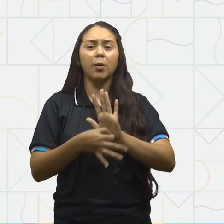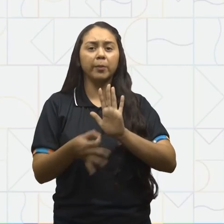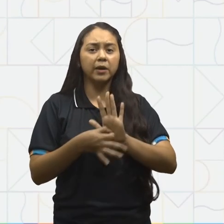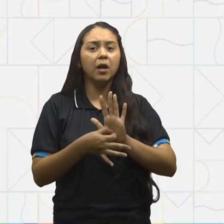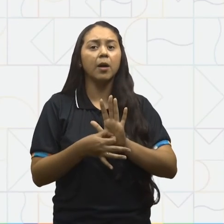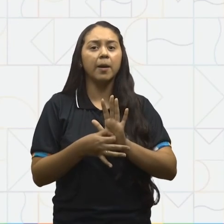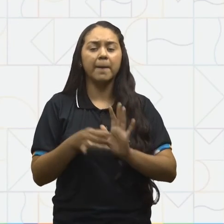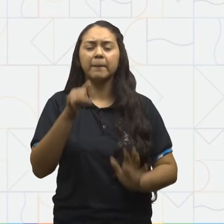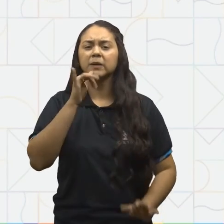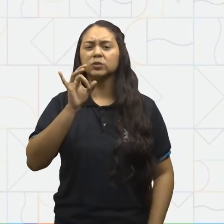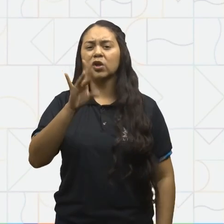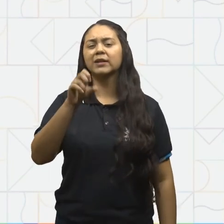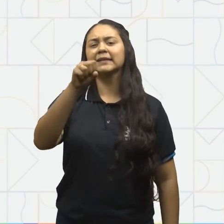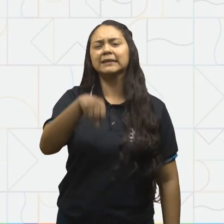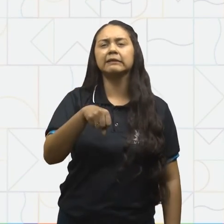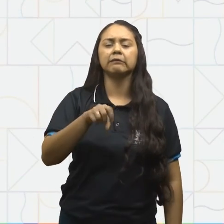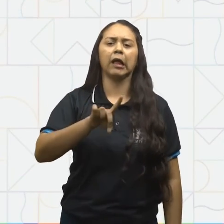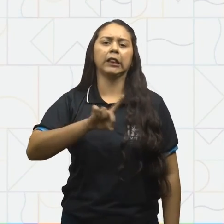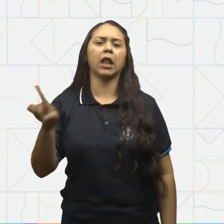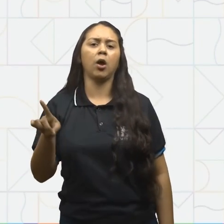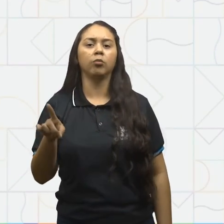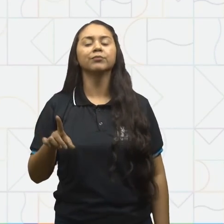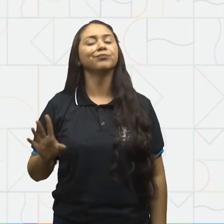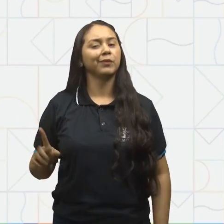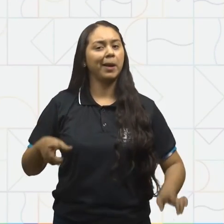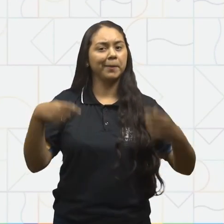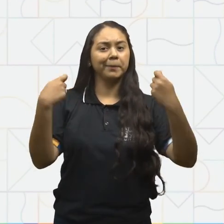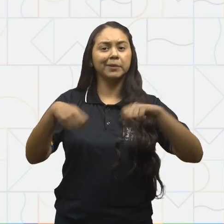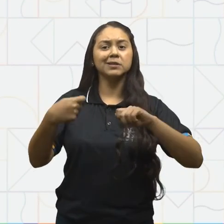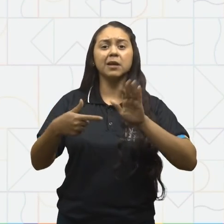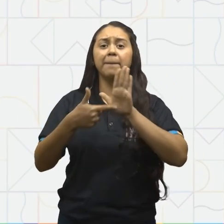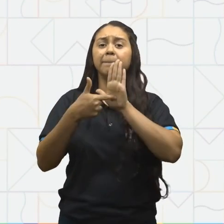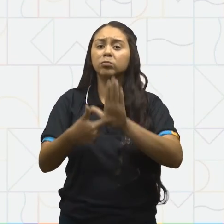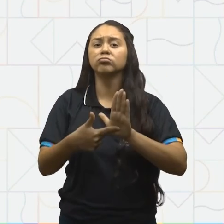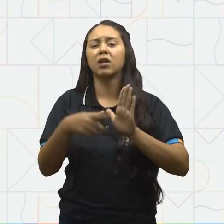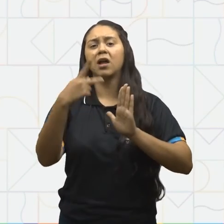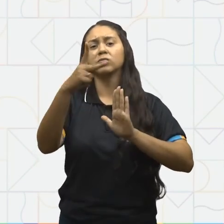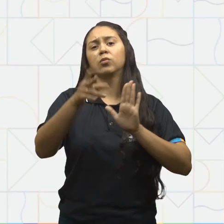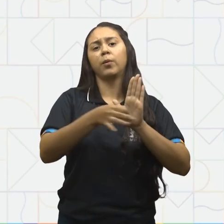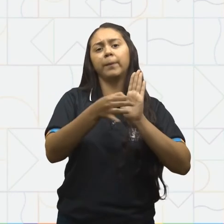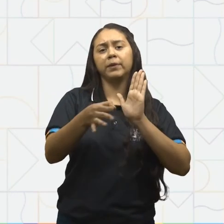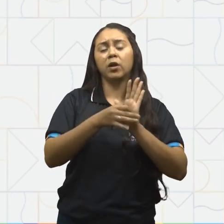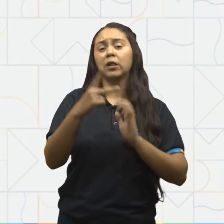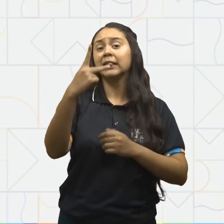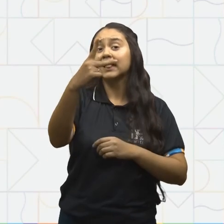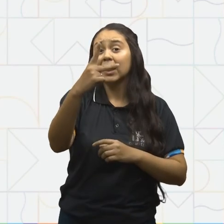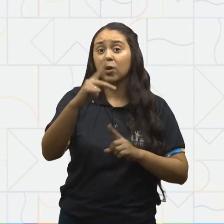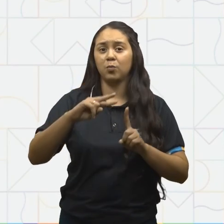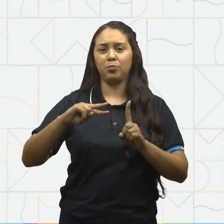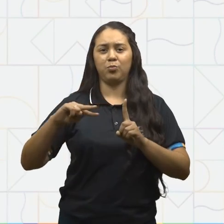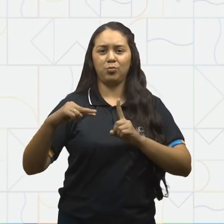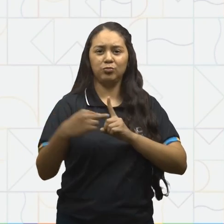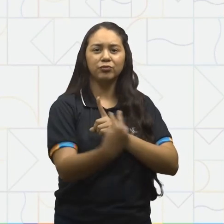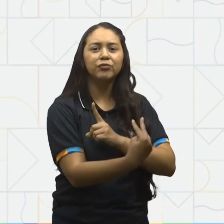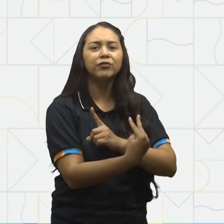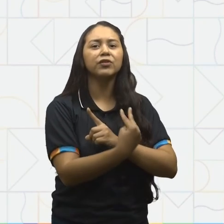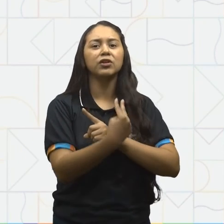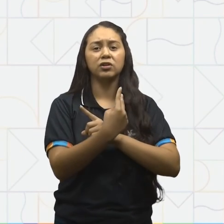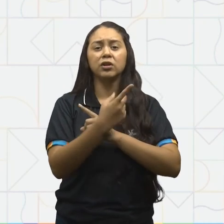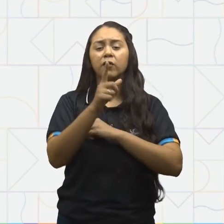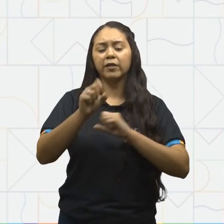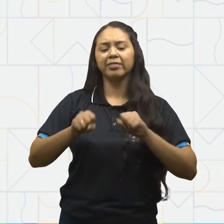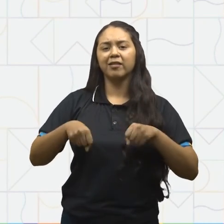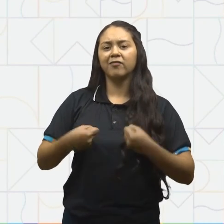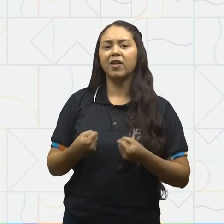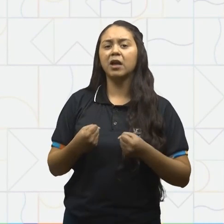que não basta dizer sim ou não. É necessário apresentar argumentos sobre o ponto de vista que você